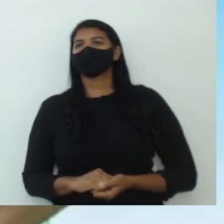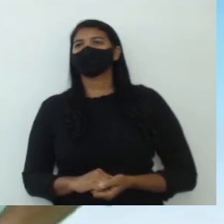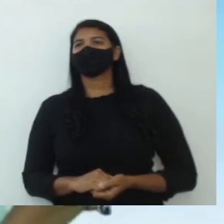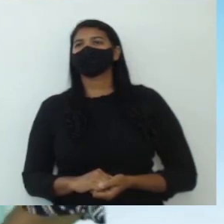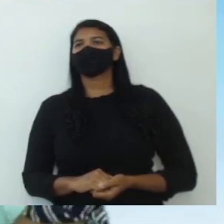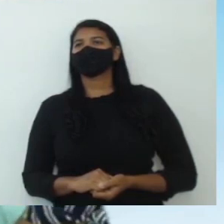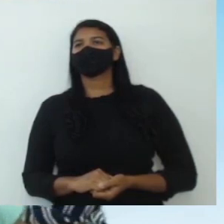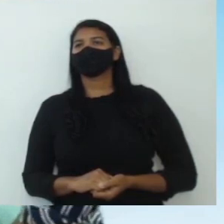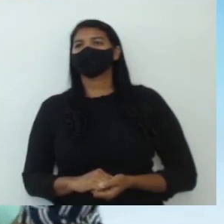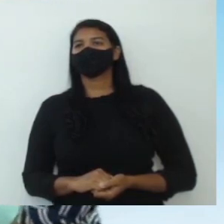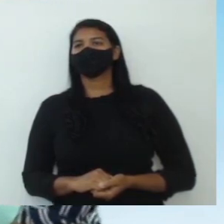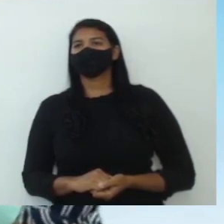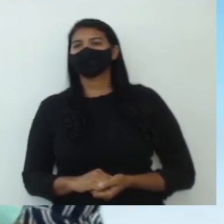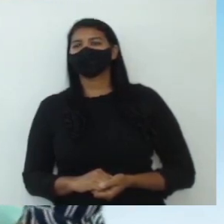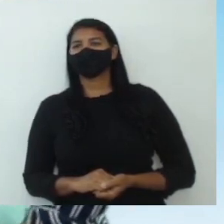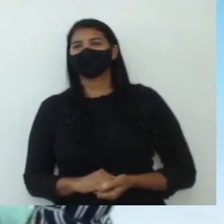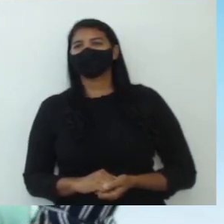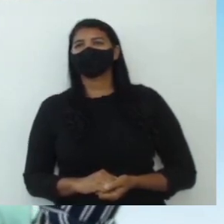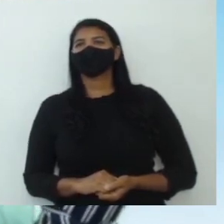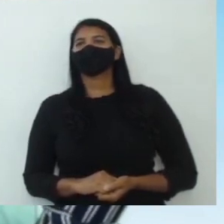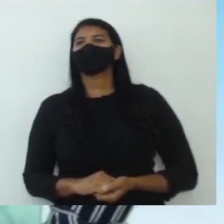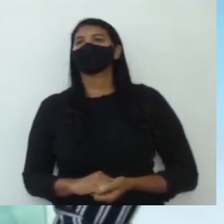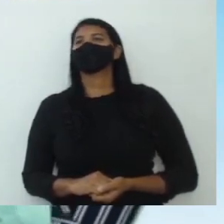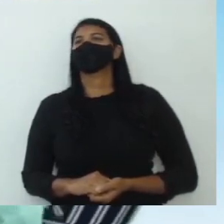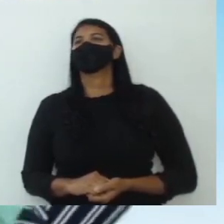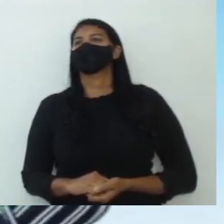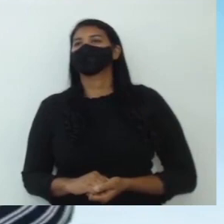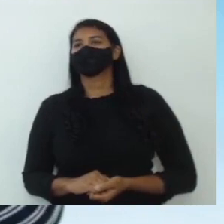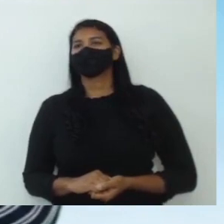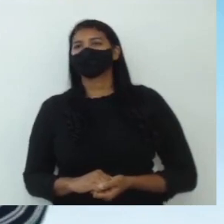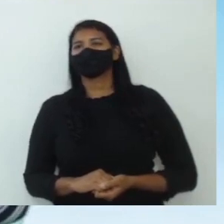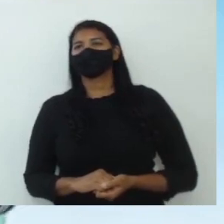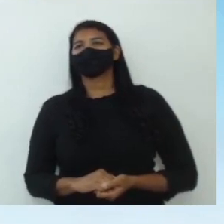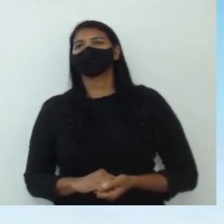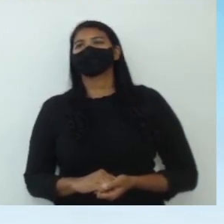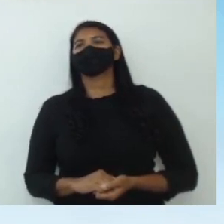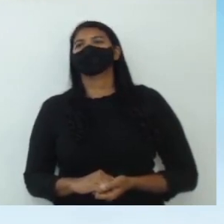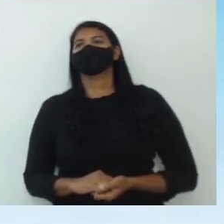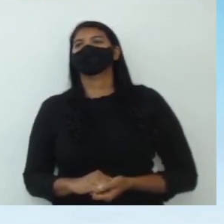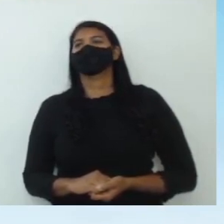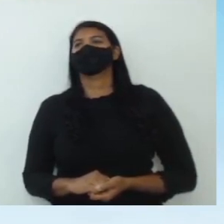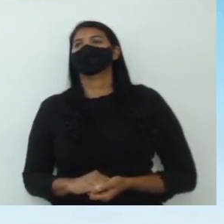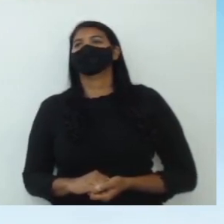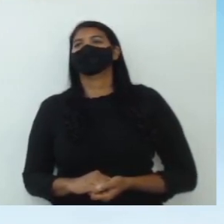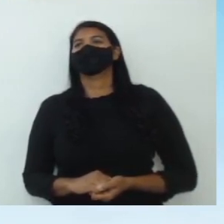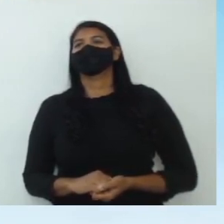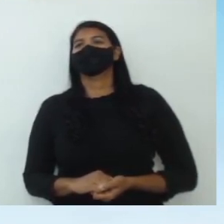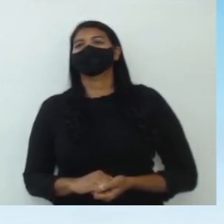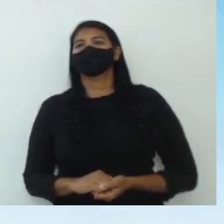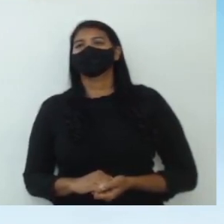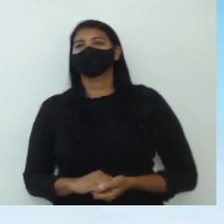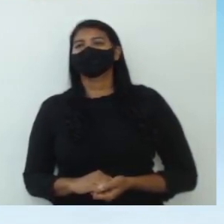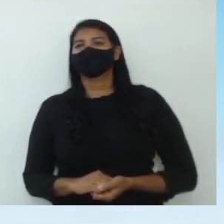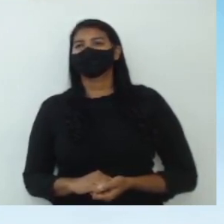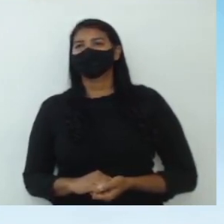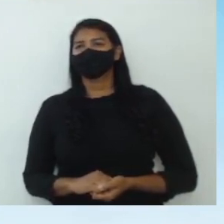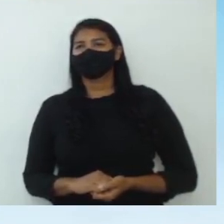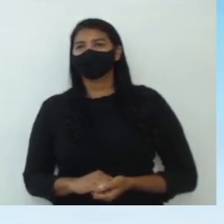Menino, vocês estão muito tiktoker! Tudo bom? Tudo bem,